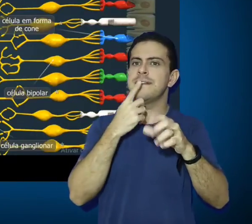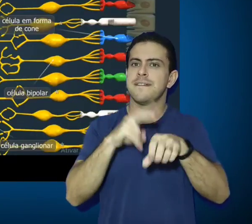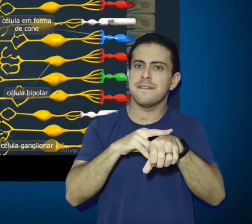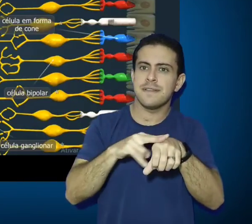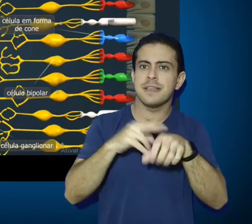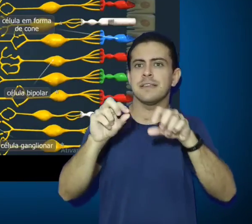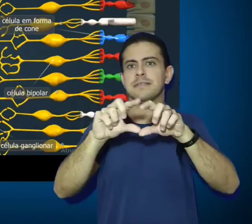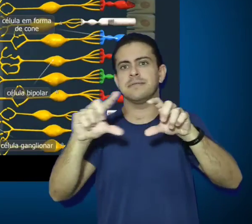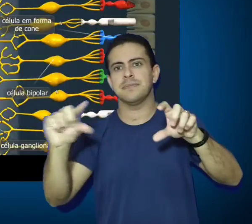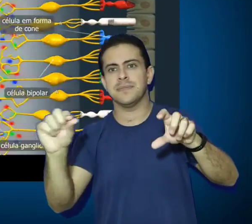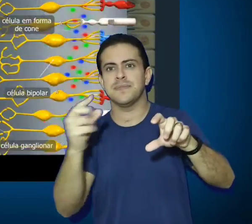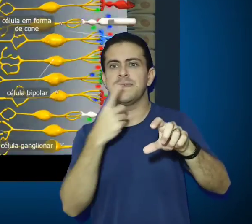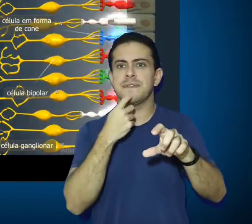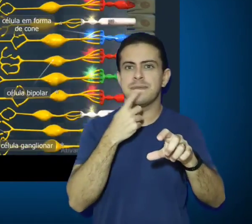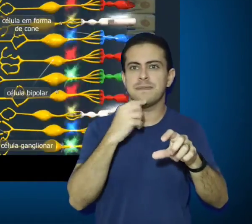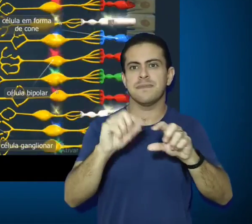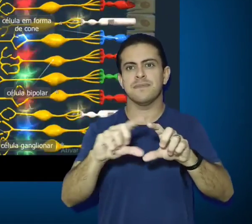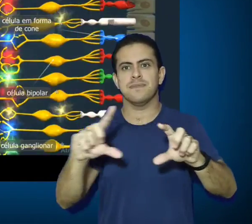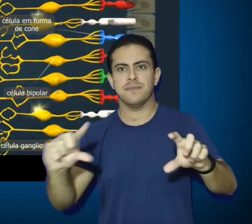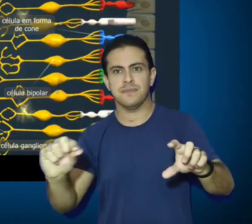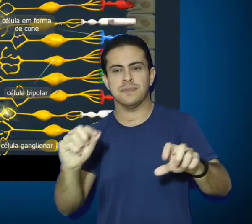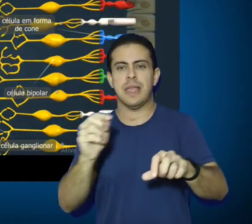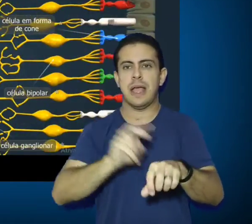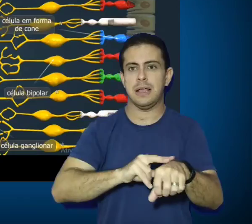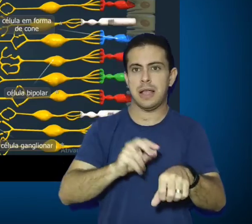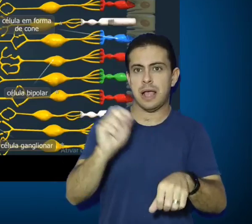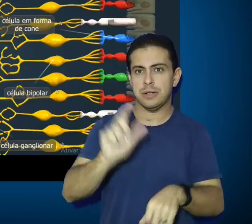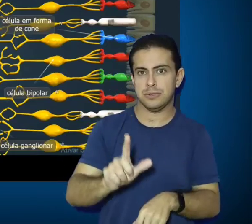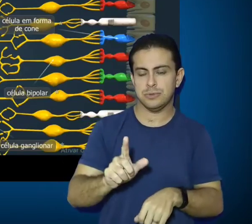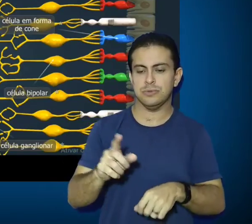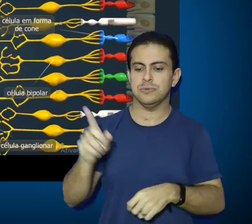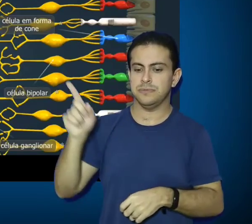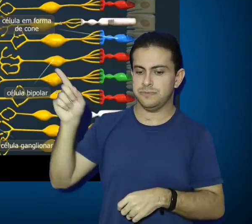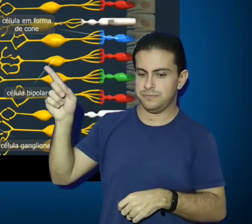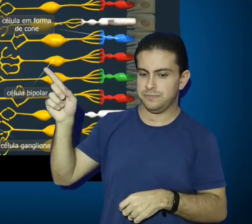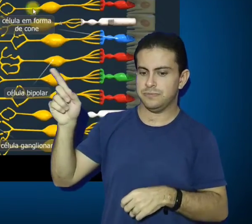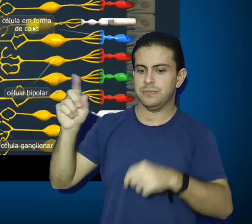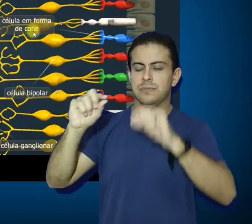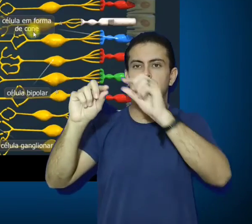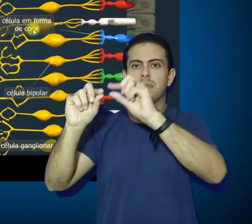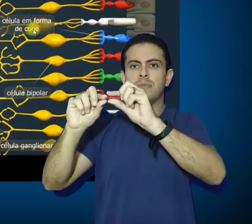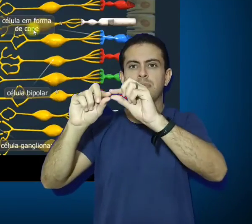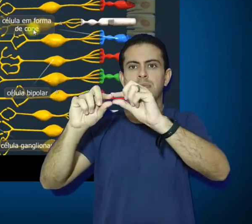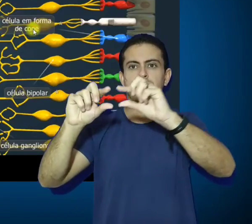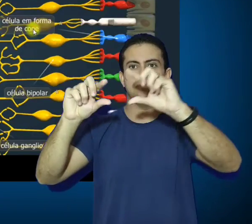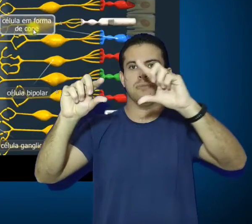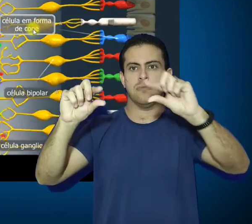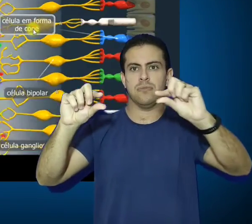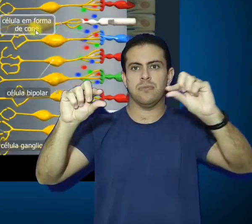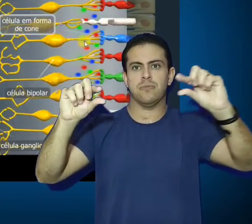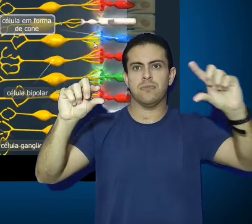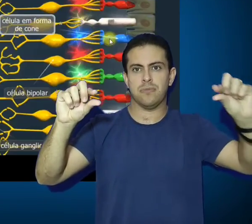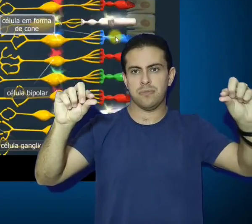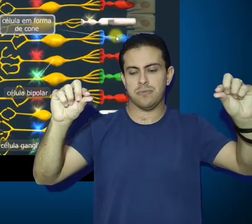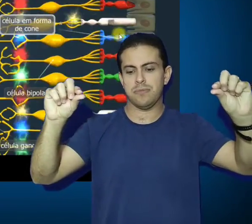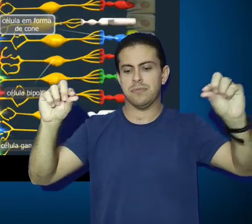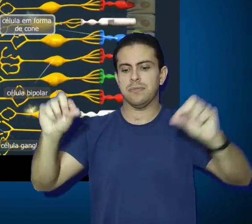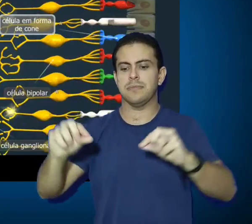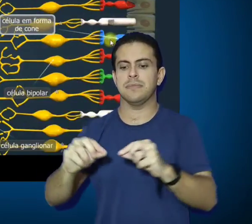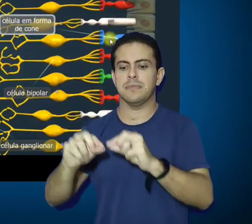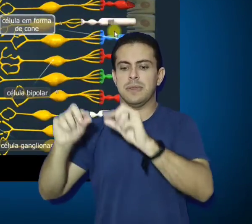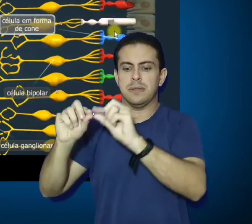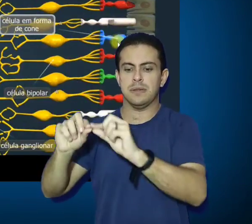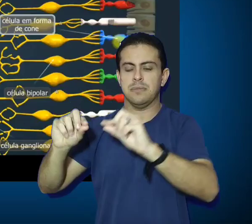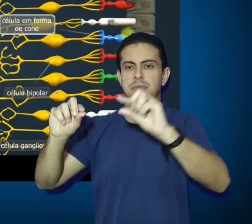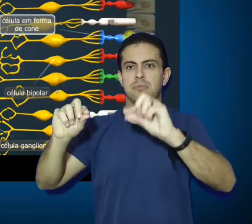essas células que parecem um bastão, a microscópio elas são bem alongadas. Também as células tipo cone,